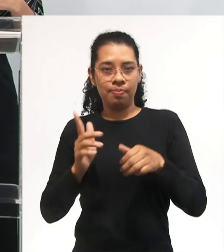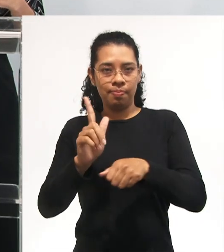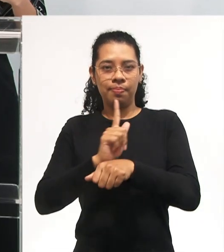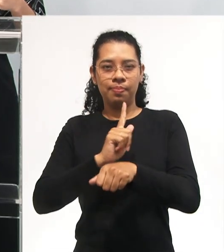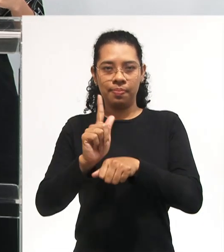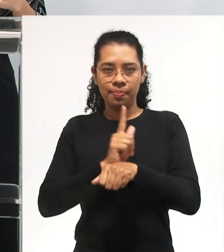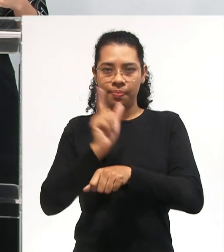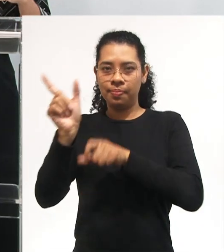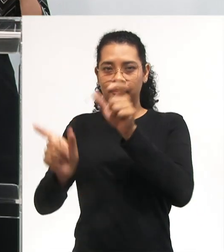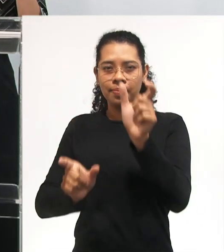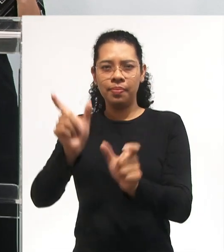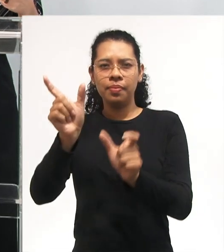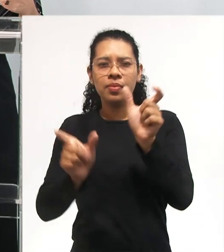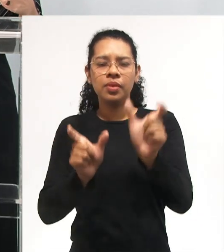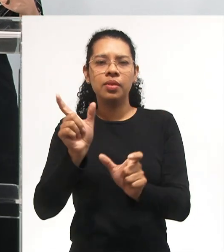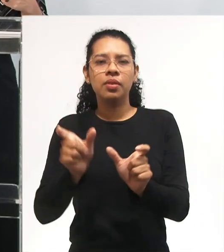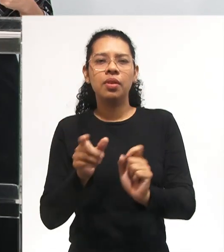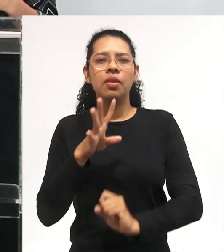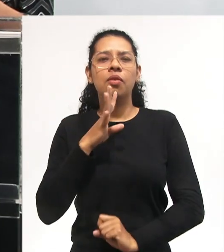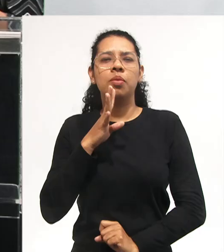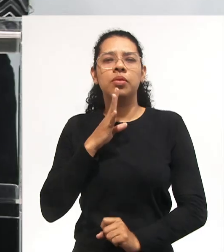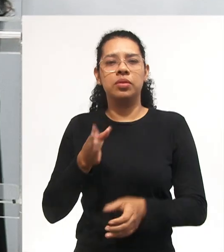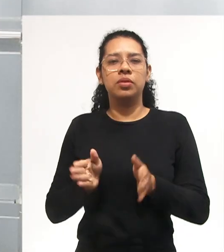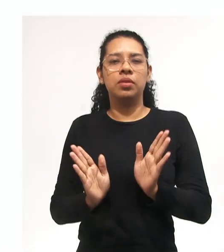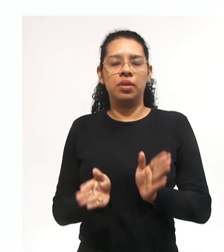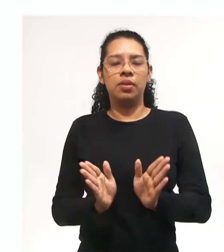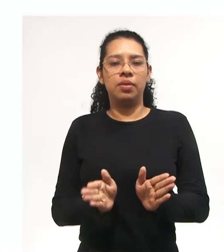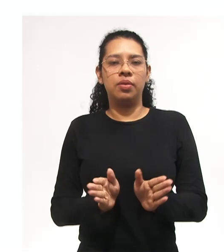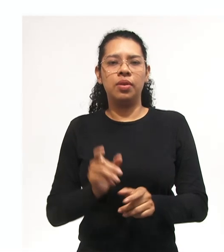pessoas. Vamos conhecer, então, quem é esse agente.